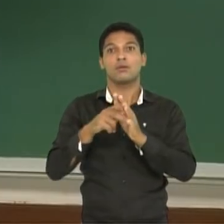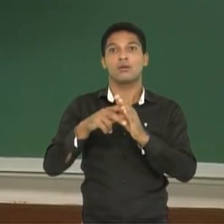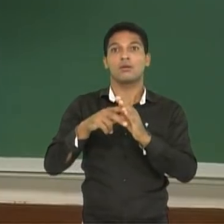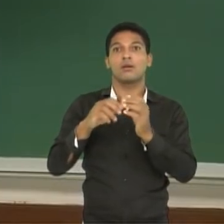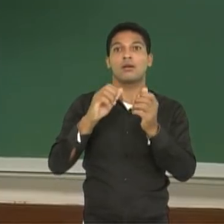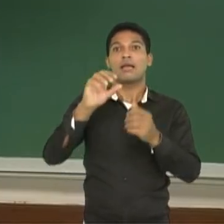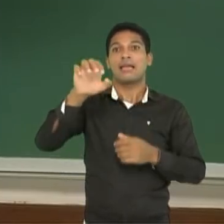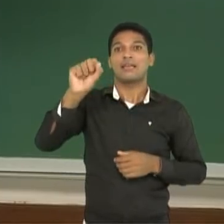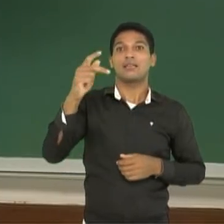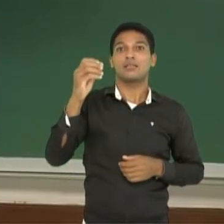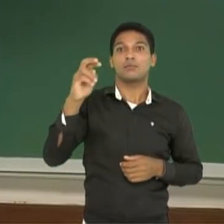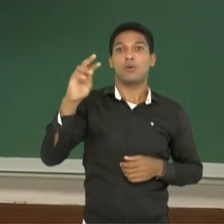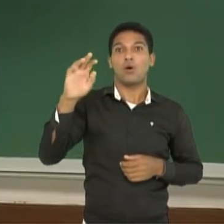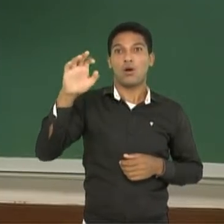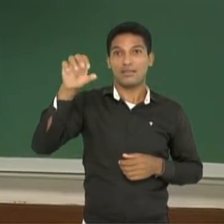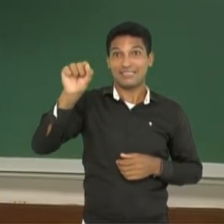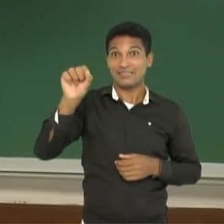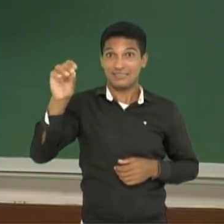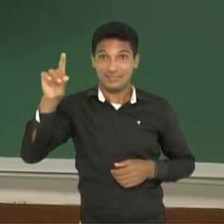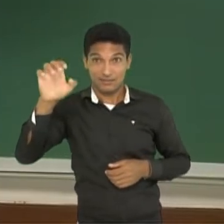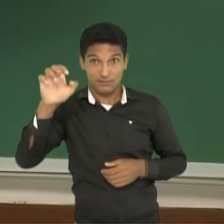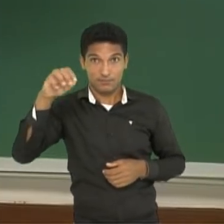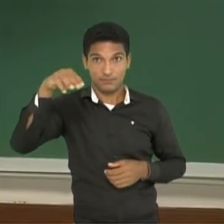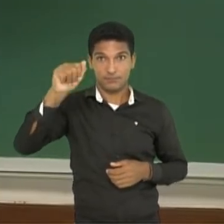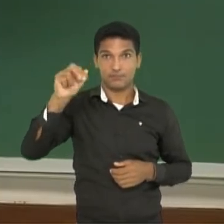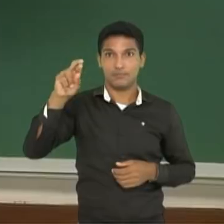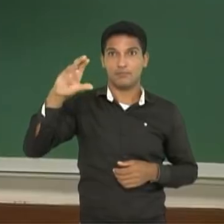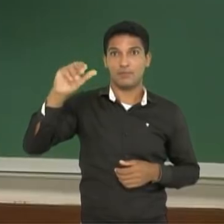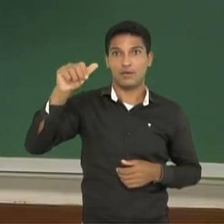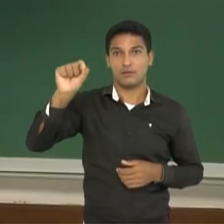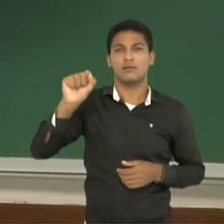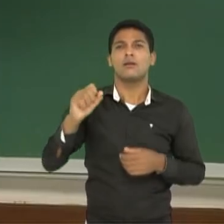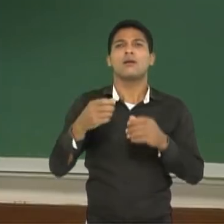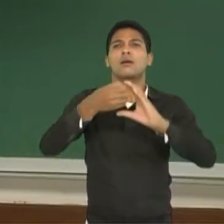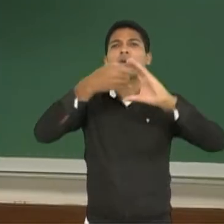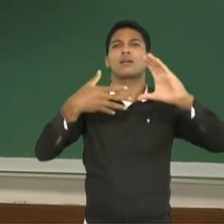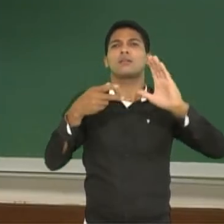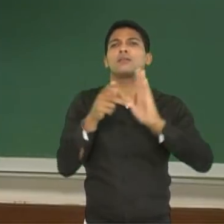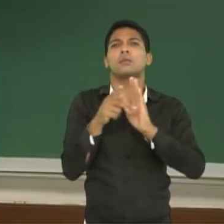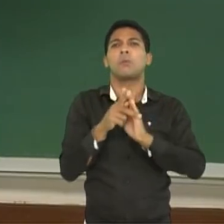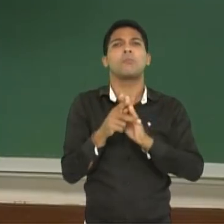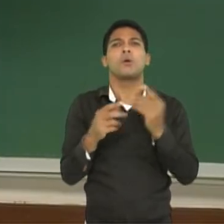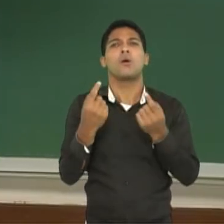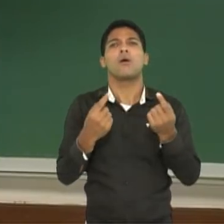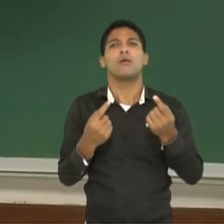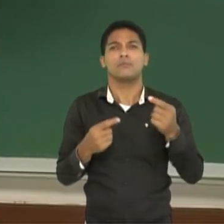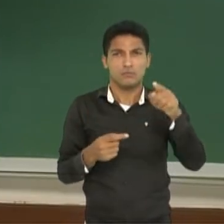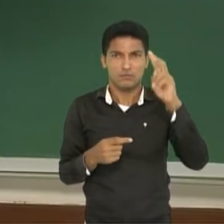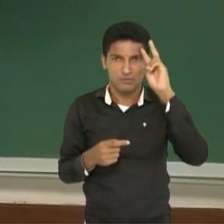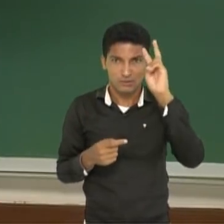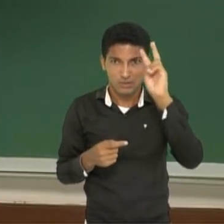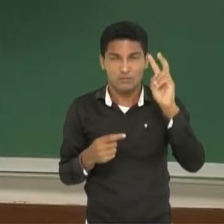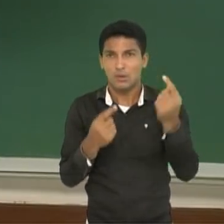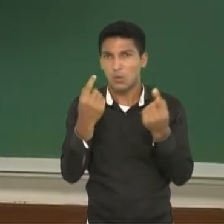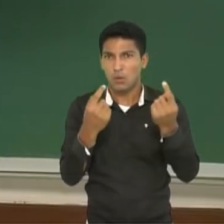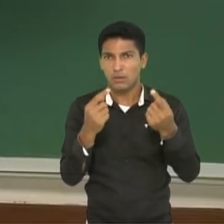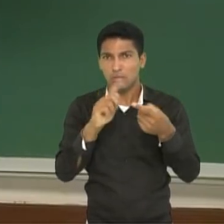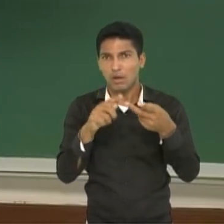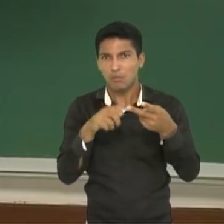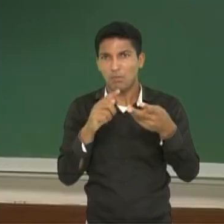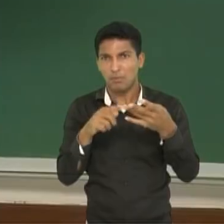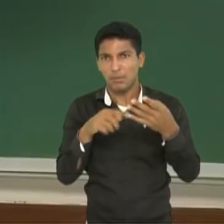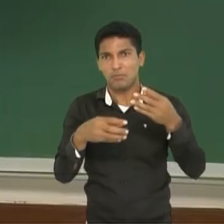de marca. Vocês lembram qual era a principal característica desse tipo de esporte? Né? Lembram quais são os